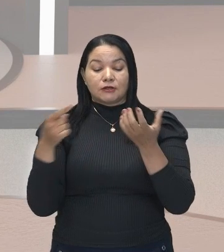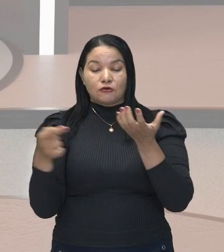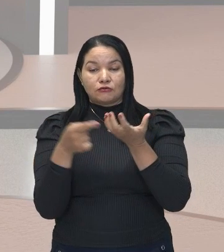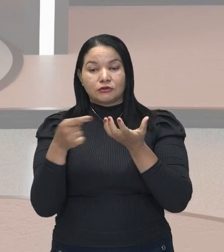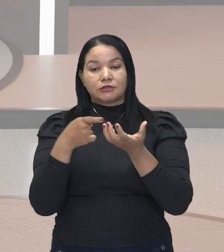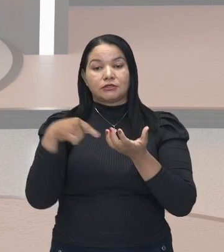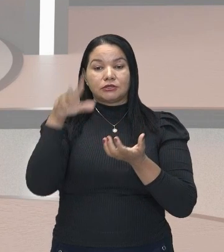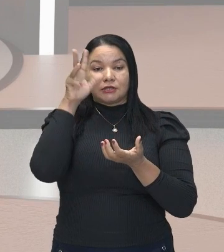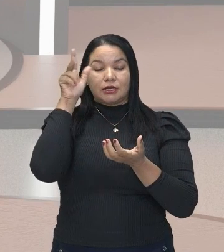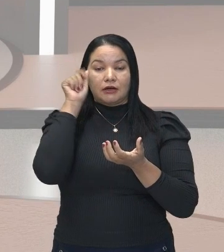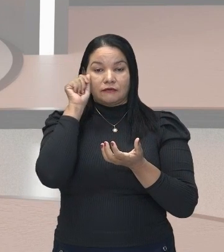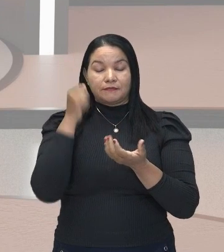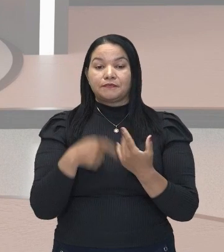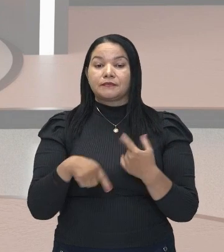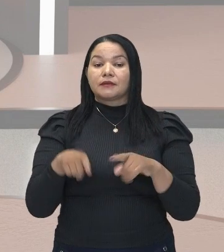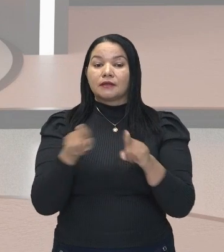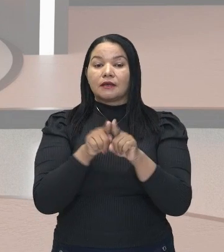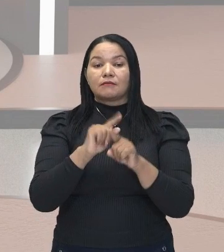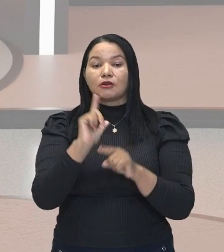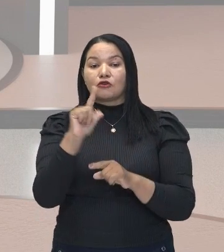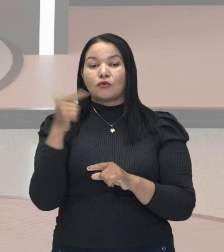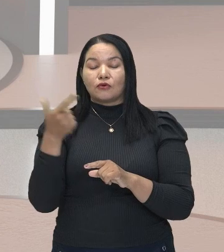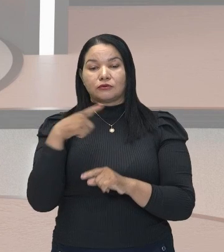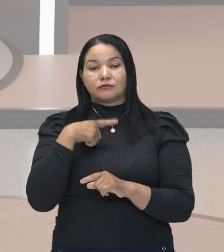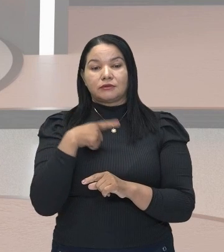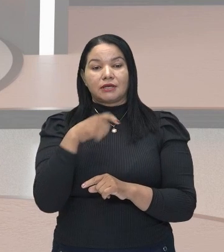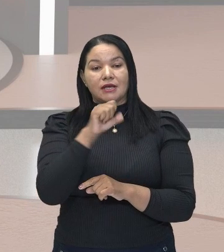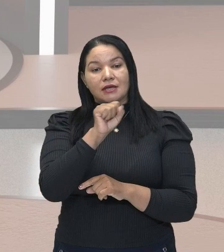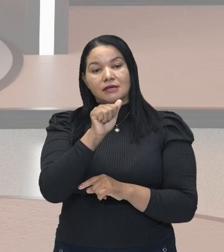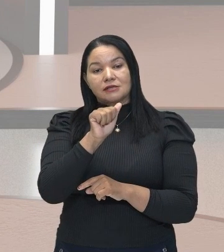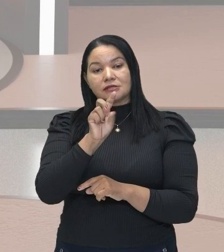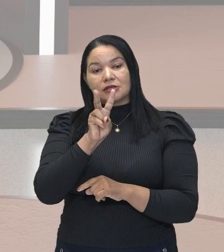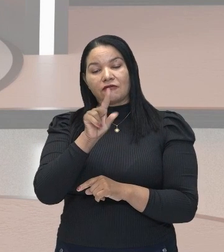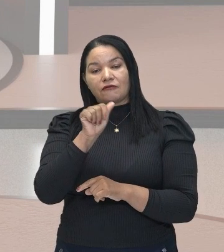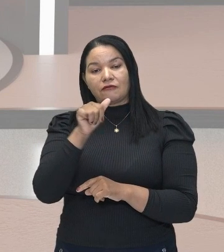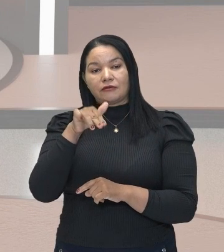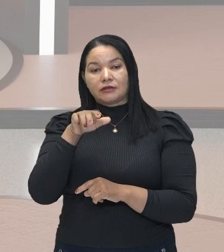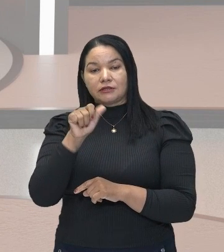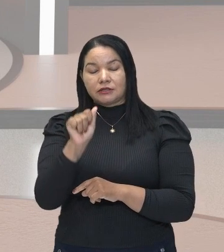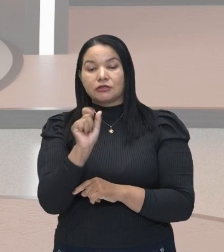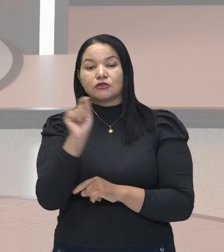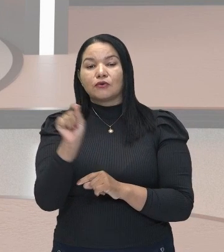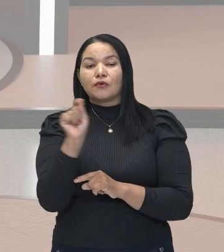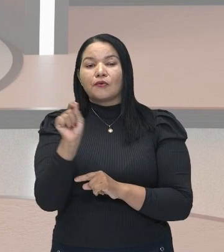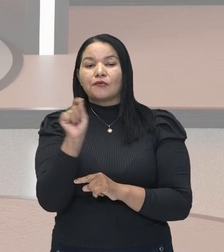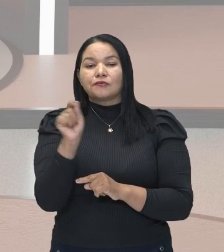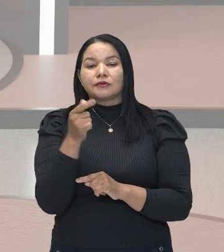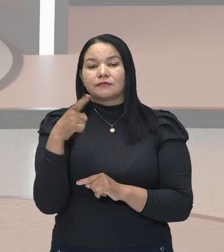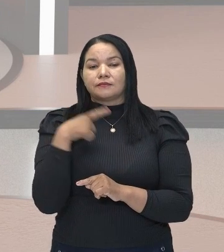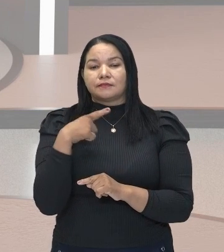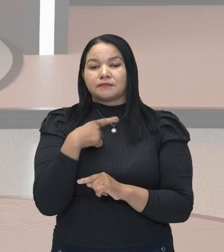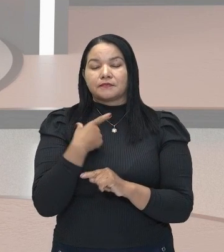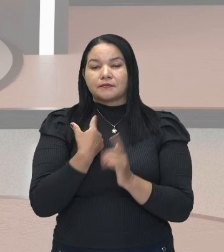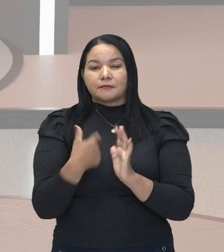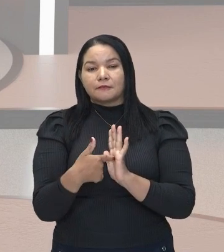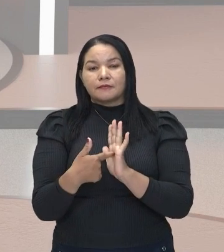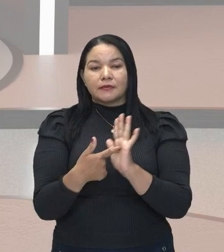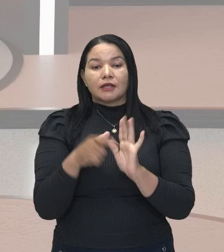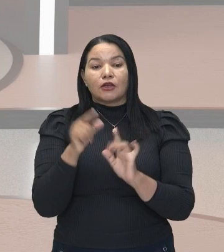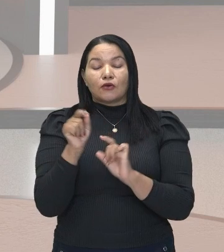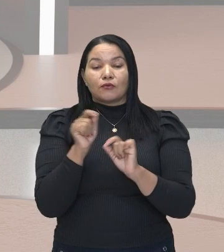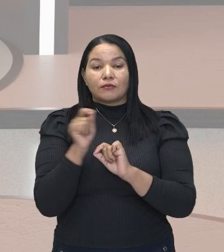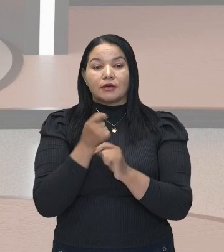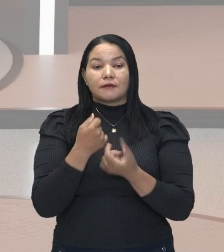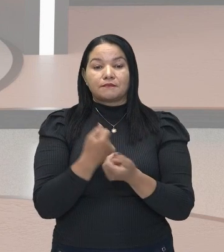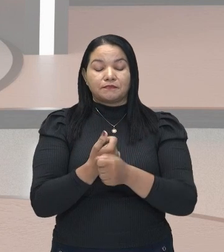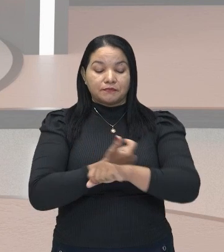teremos as savanas, né? As savanas, gente, vai ser ali, vai ter a presença, né, de